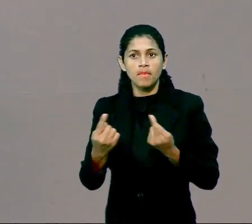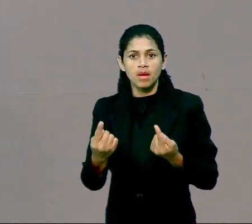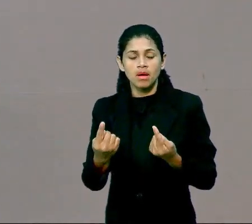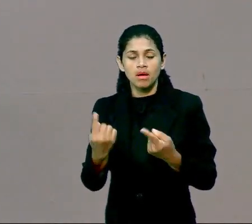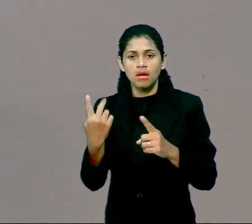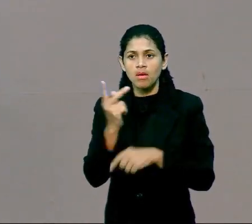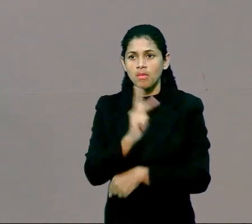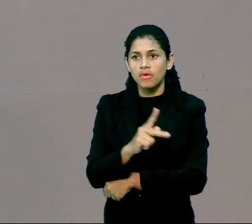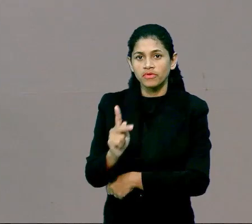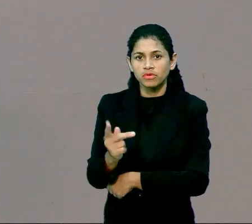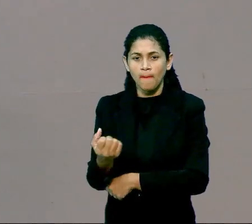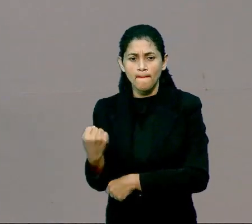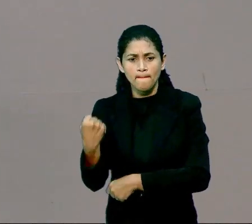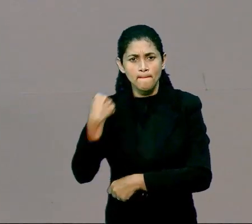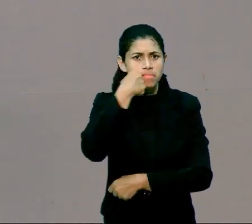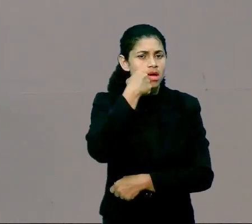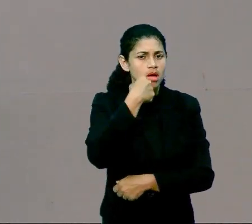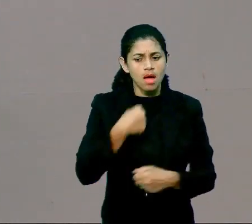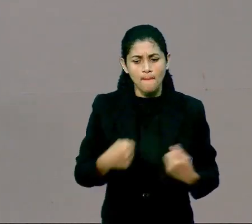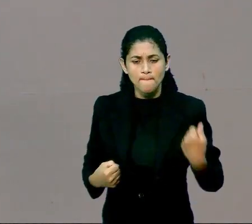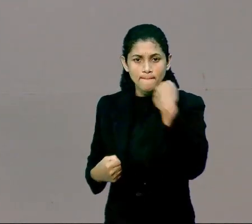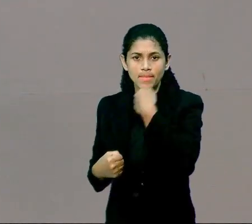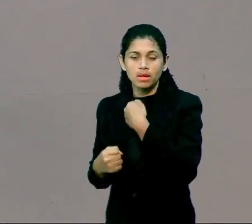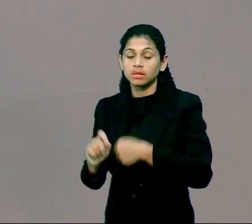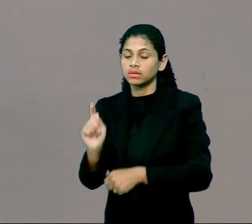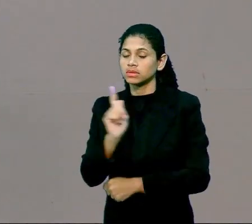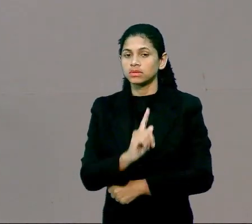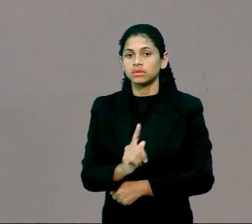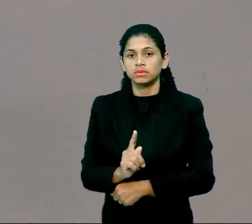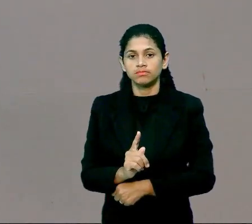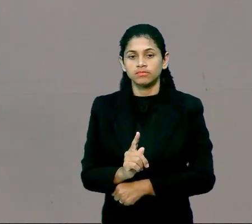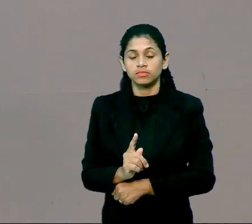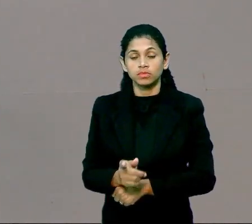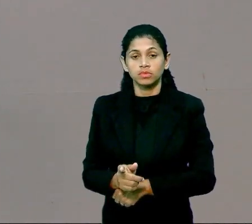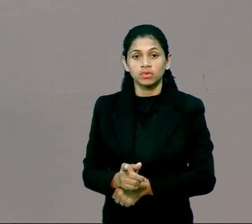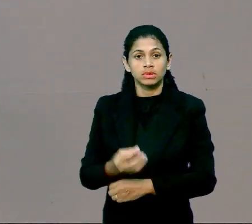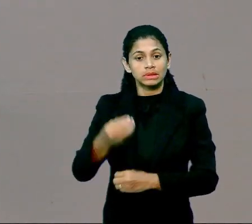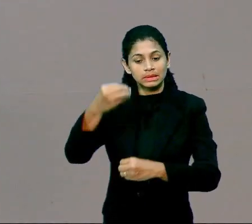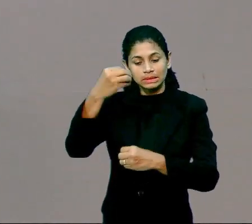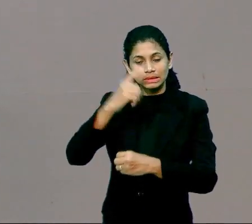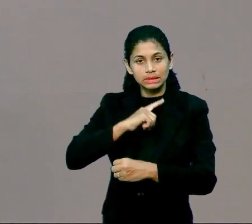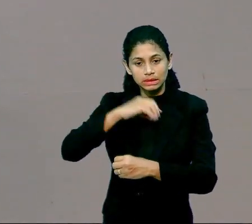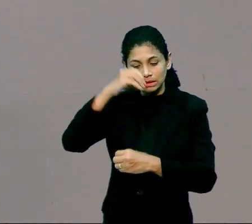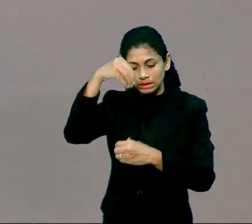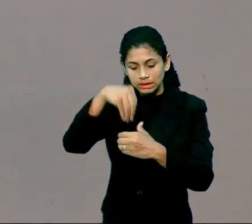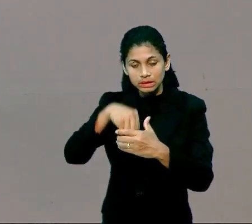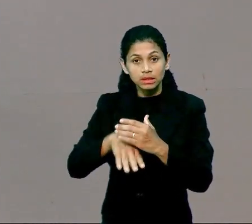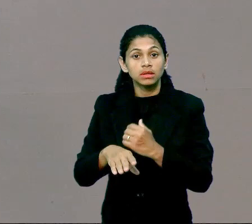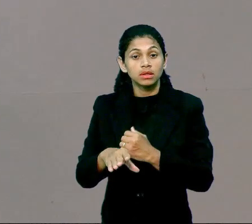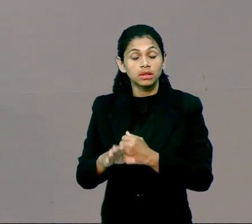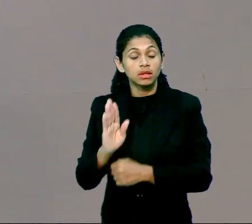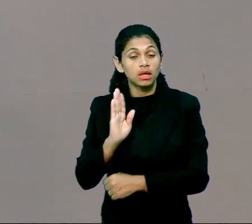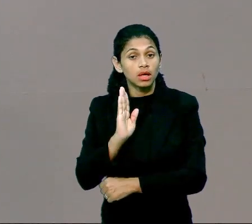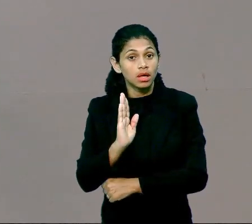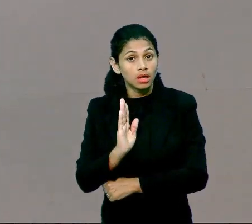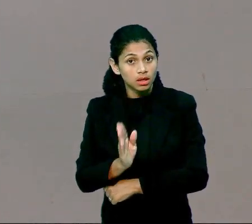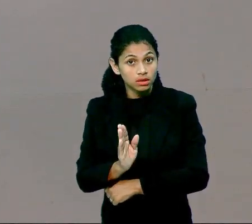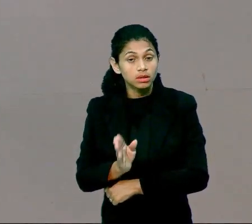da luta, os efeitos que acontecem dentro daquela prática são conscientes.